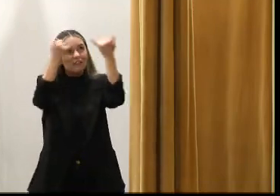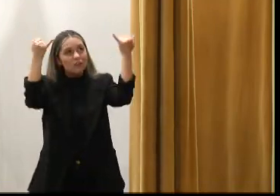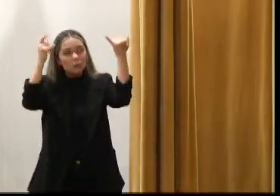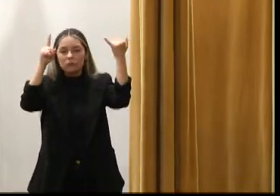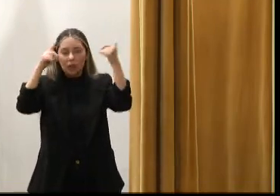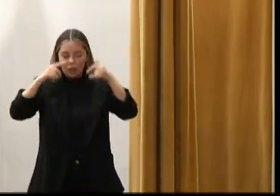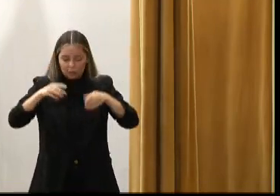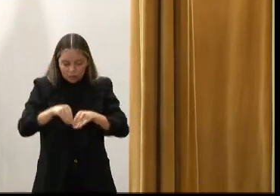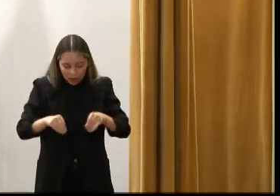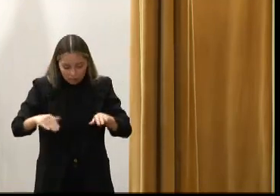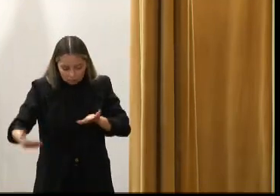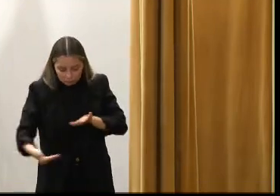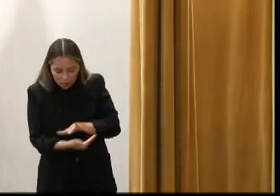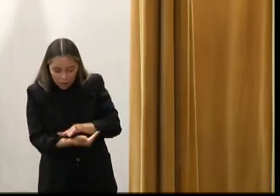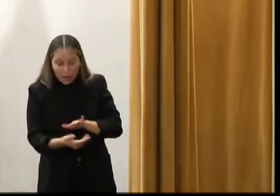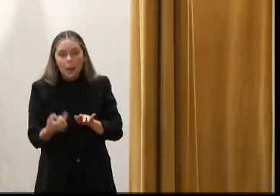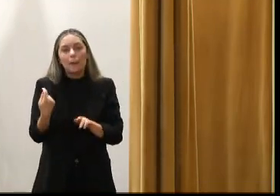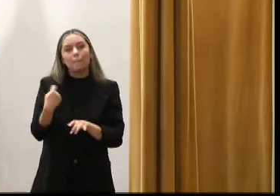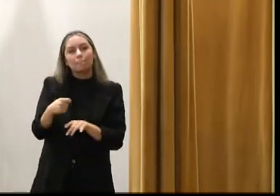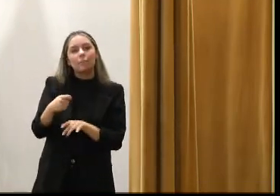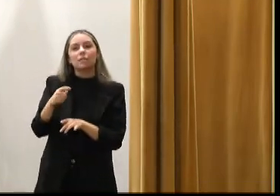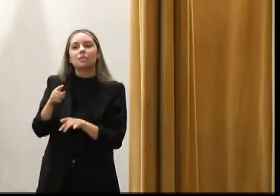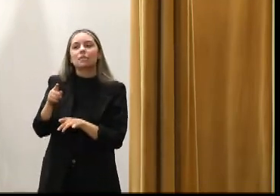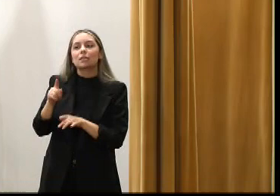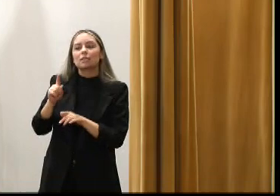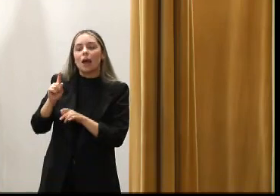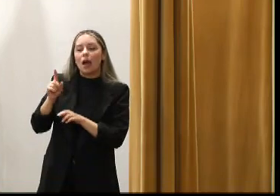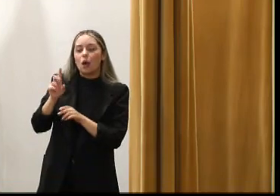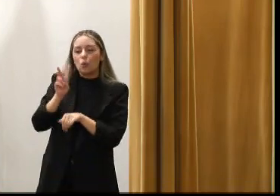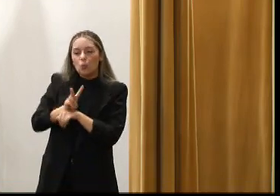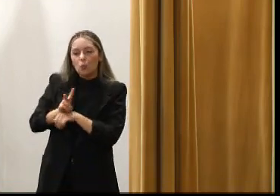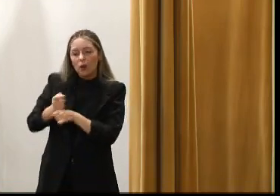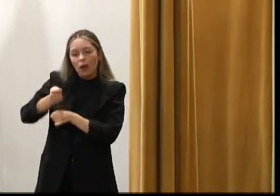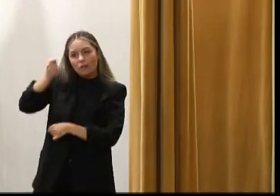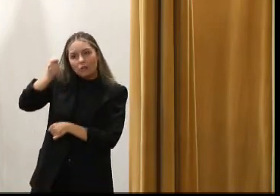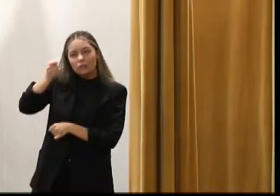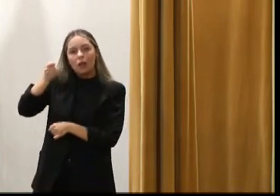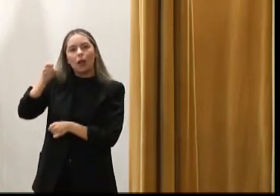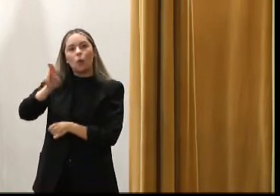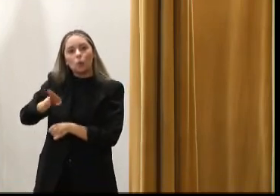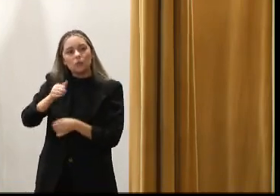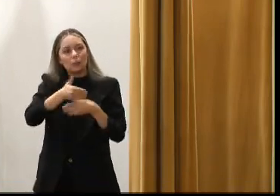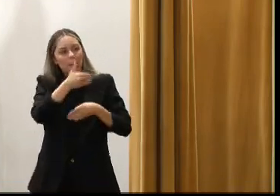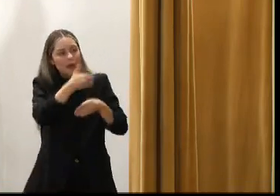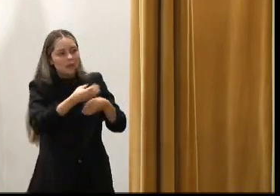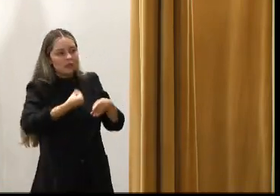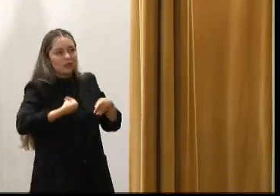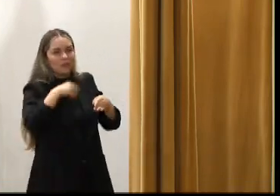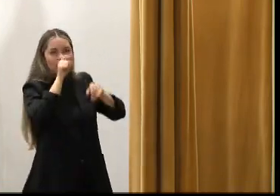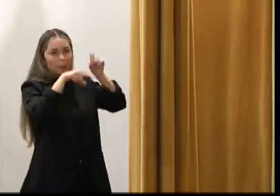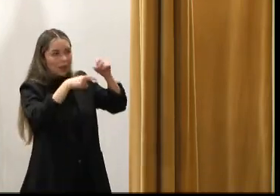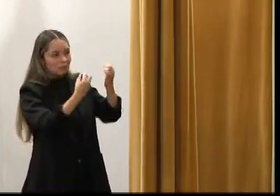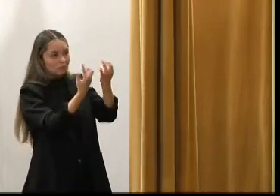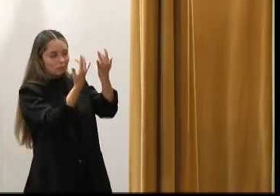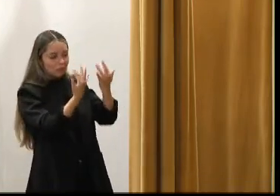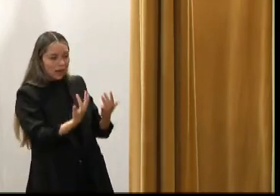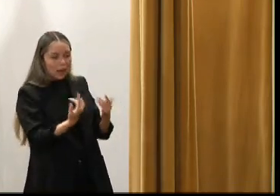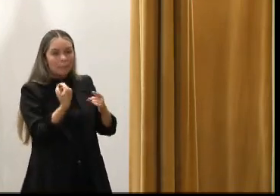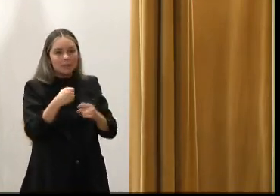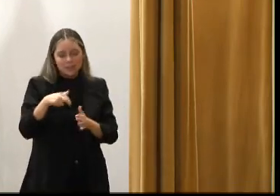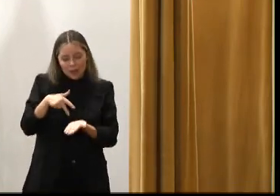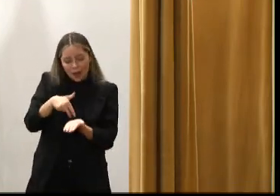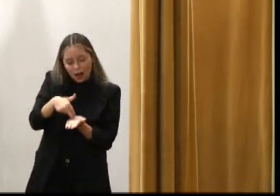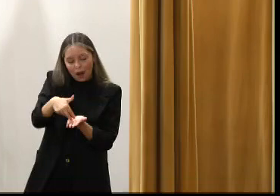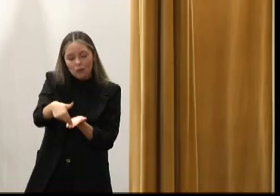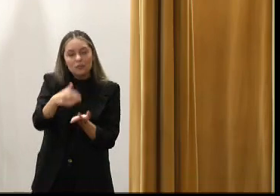cidade precisa conservar a água da chuva e não botar fora, a cidade precisa ter paredes ativas vivas, a cidade precisa ter calçada sustentável. Quer dizer,